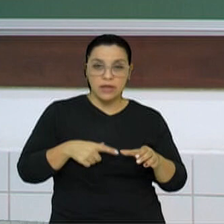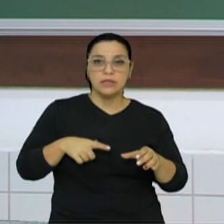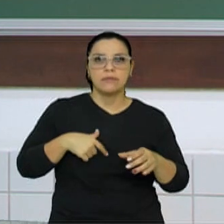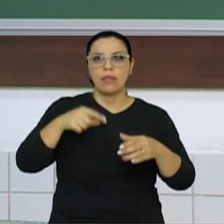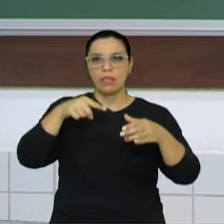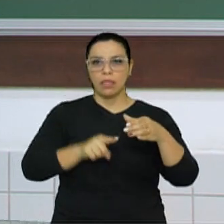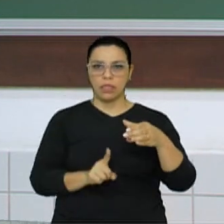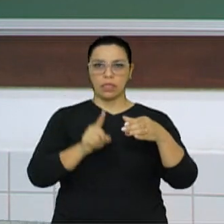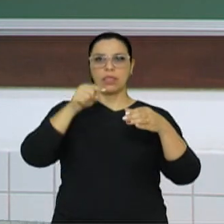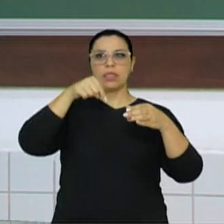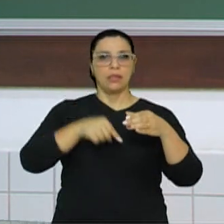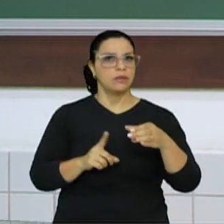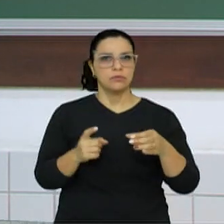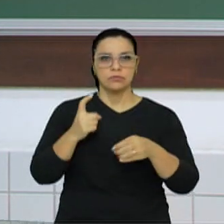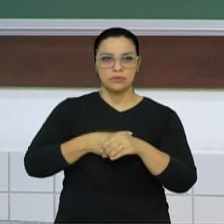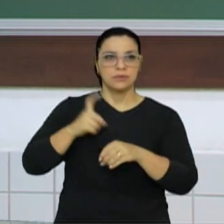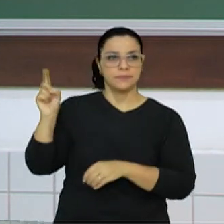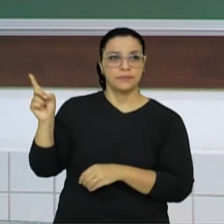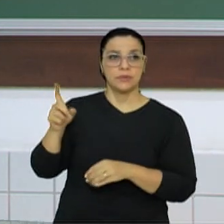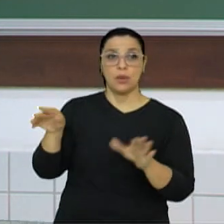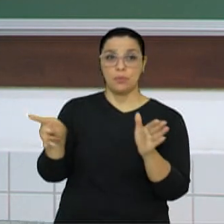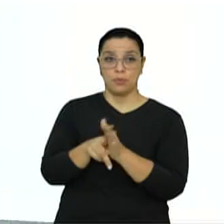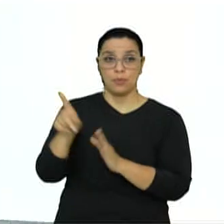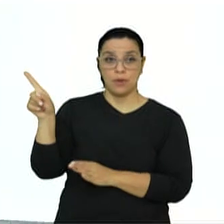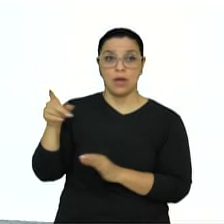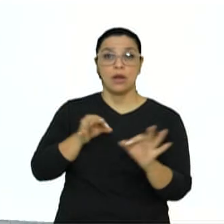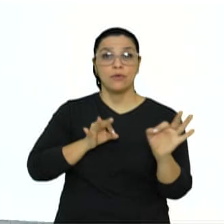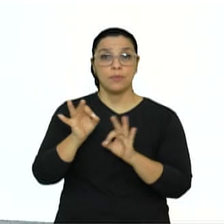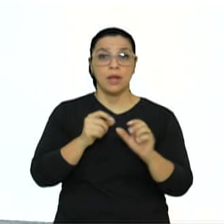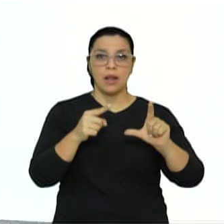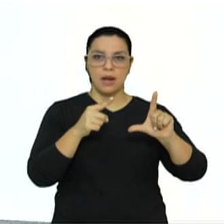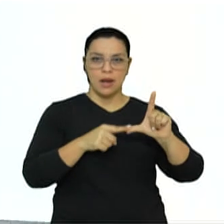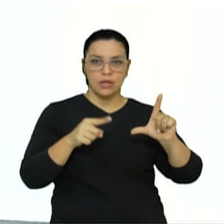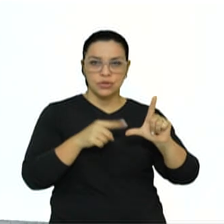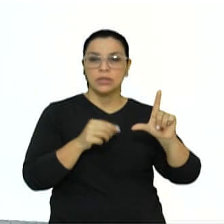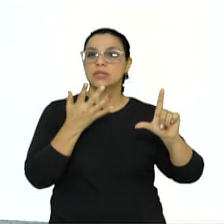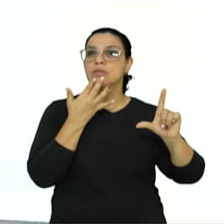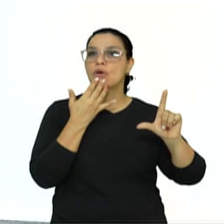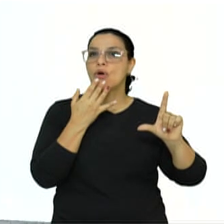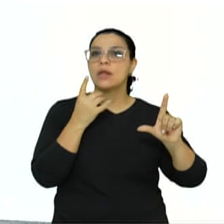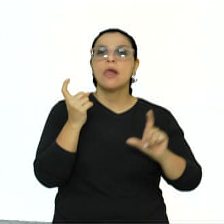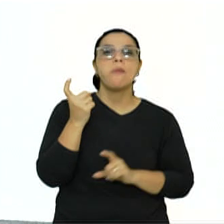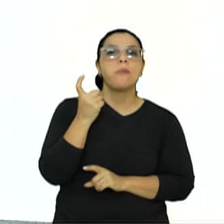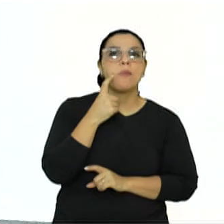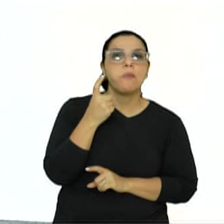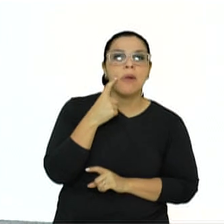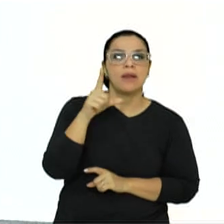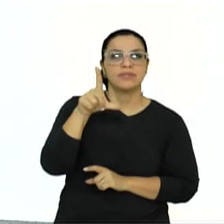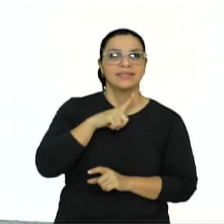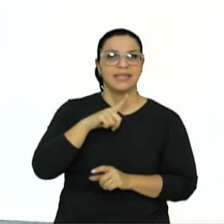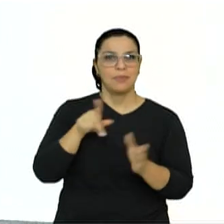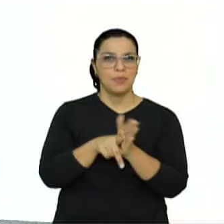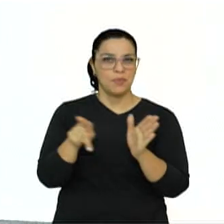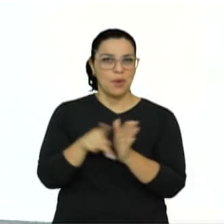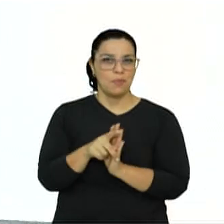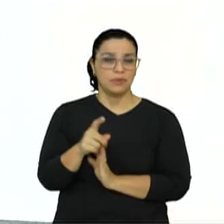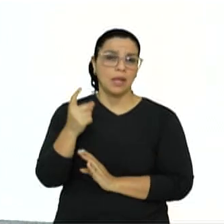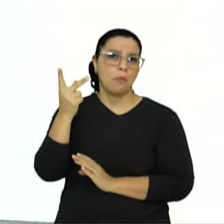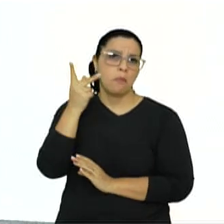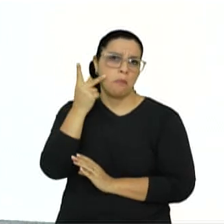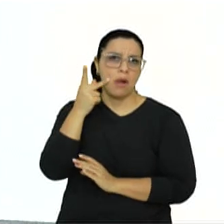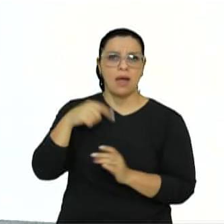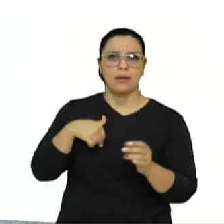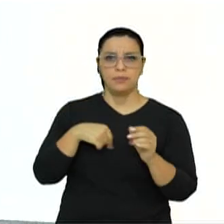afundando, né? Enquanto a gelatina endurece, monte uma legenda com as cores das balas que você tem aí, relacionando cada uma delas com a